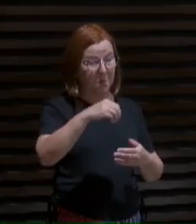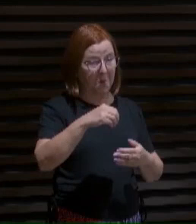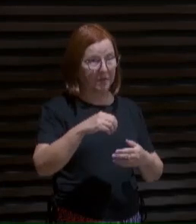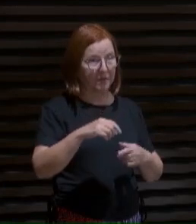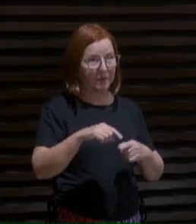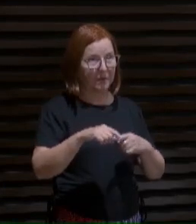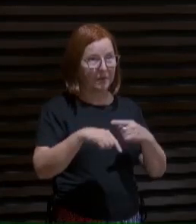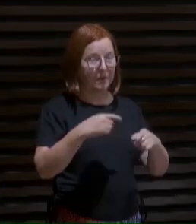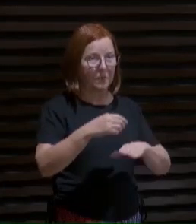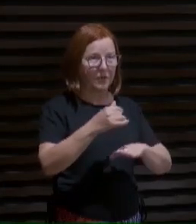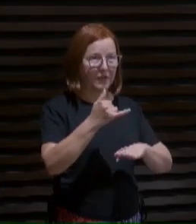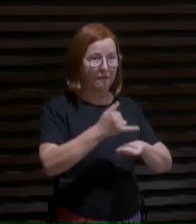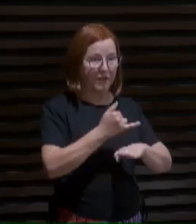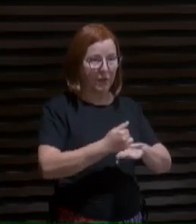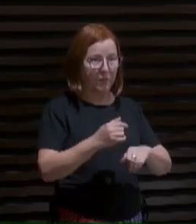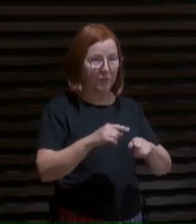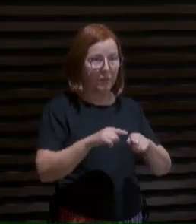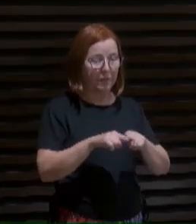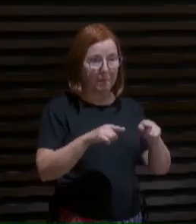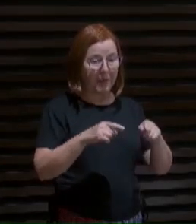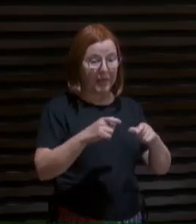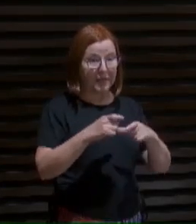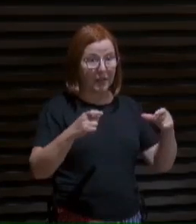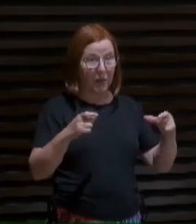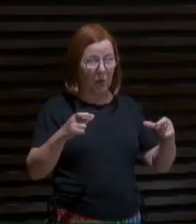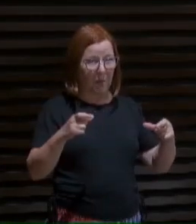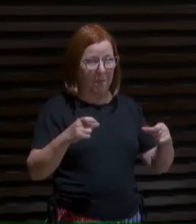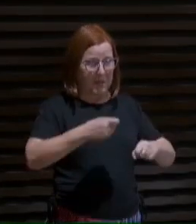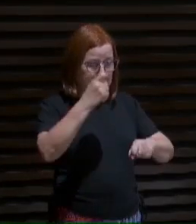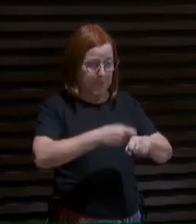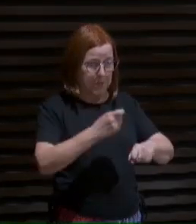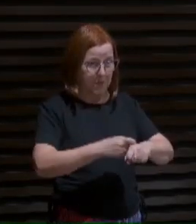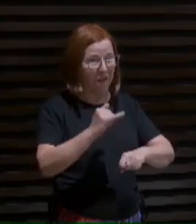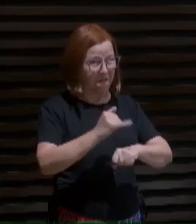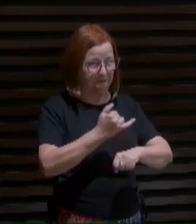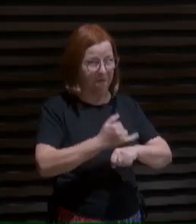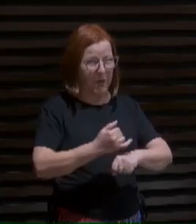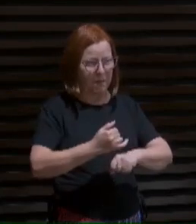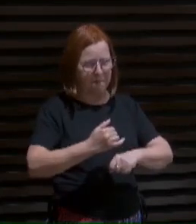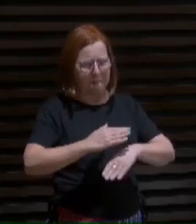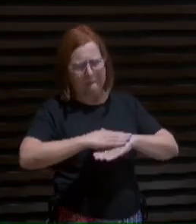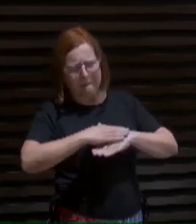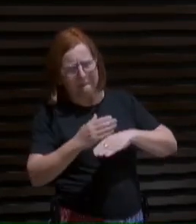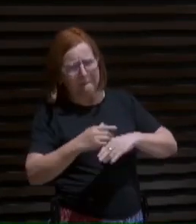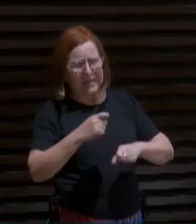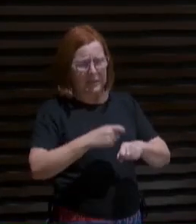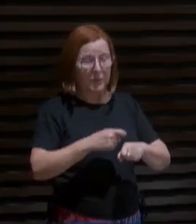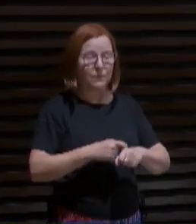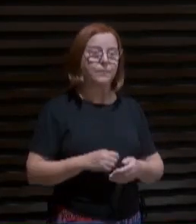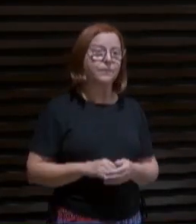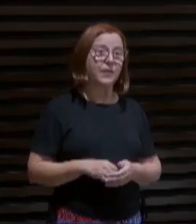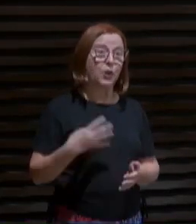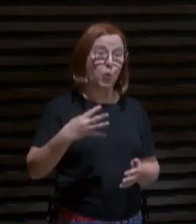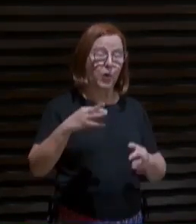a dureza. O ferro é o mais duro, mais resistente, mais forte. O quarto reino